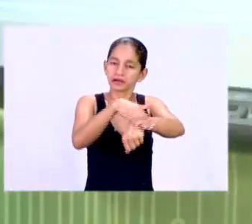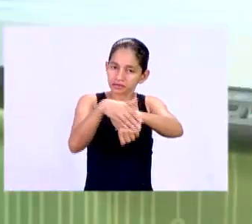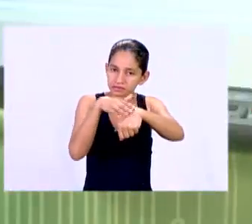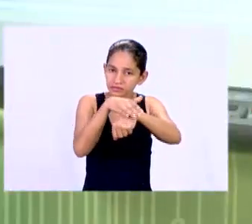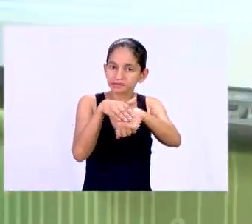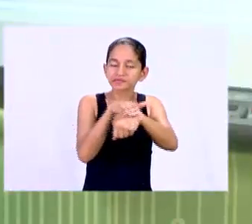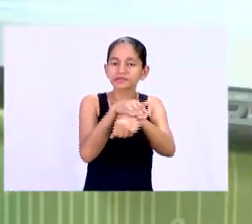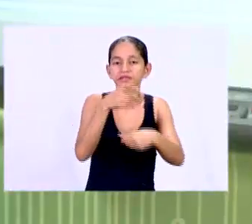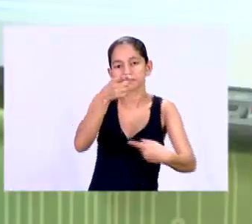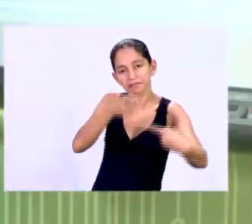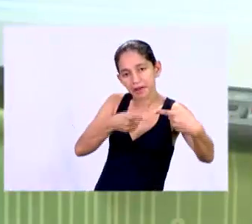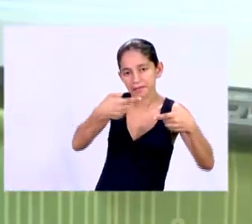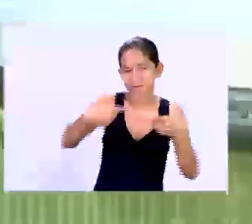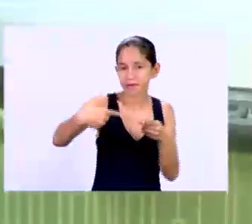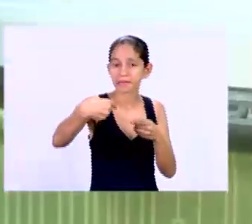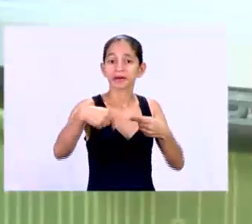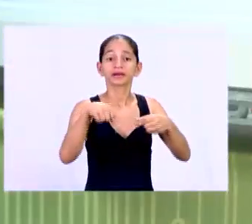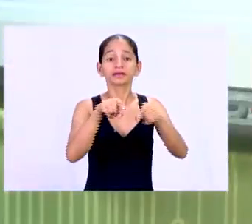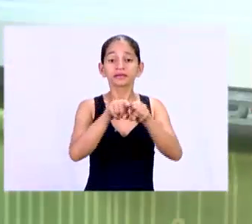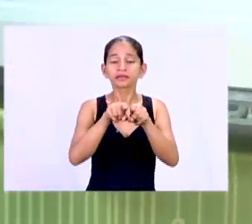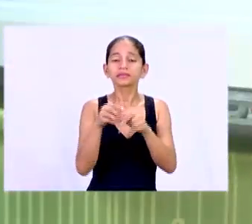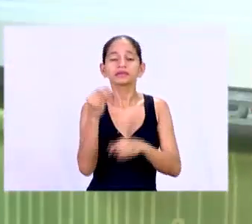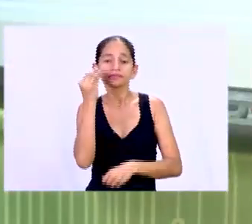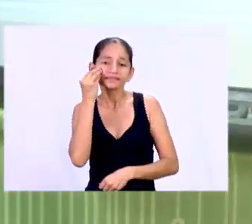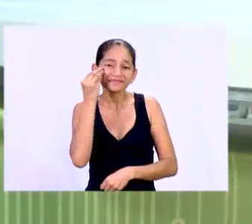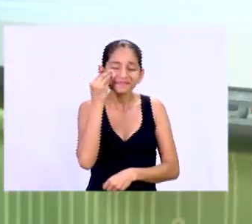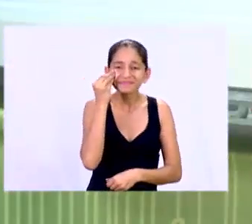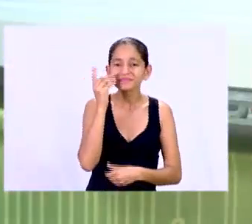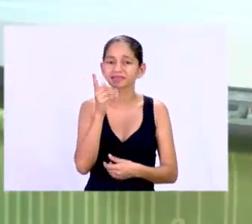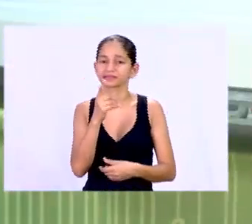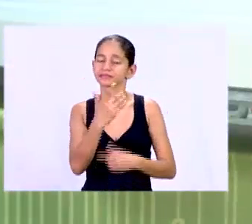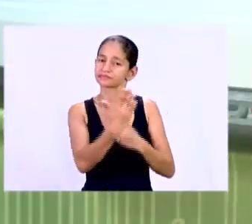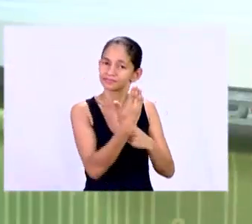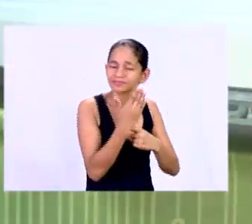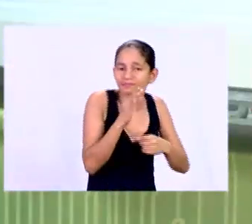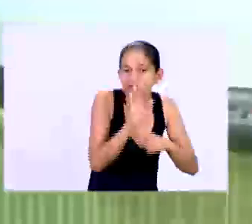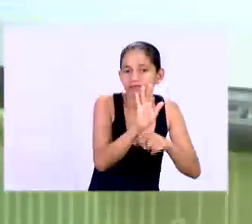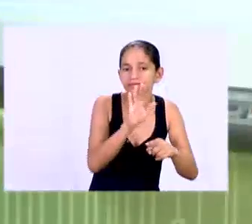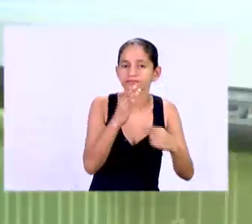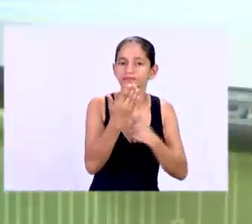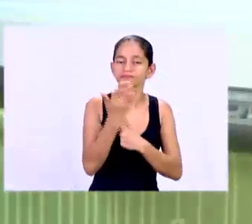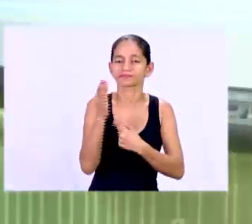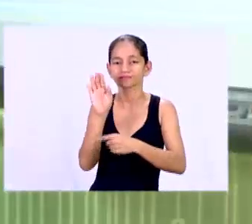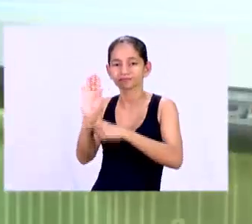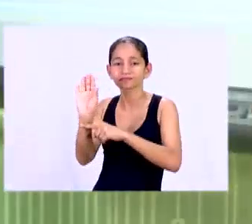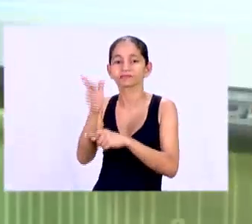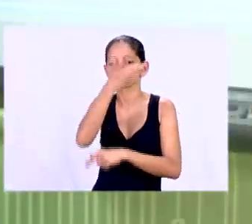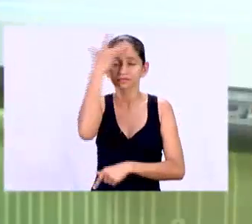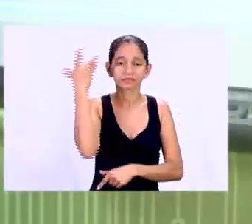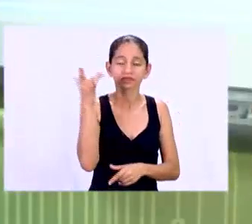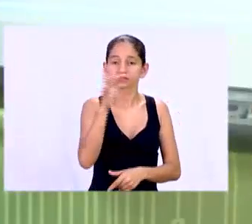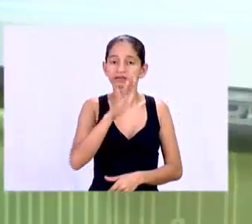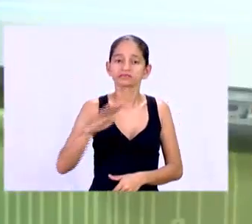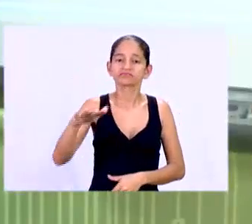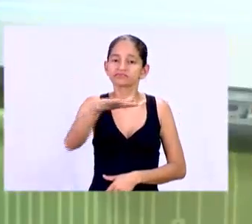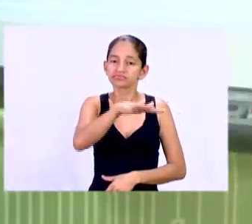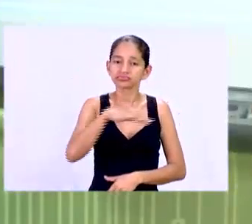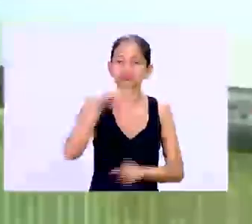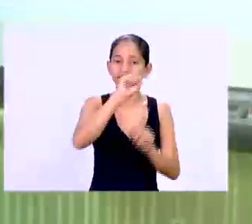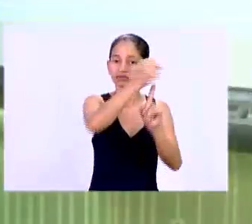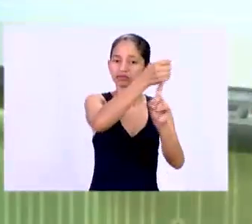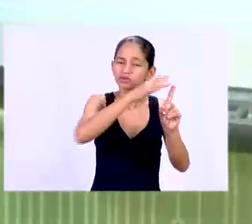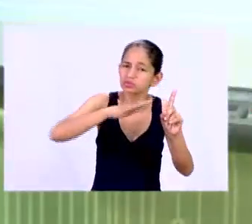conversar, discutir e tentar atender às necessidades da maioria das pessoas envolvidas.